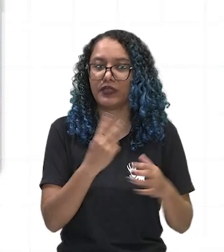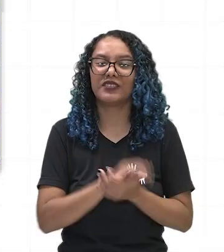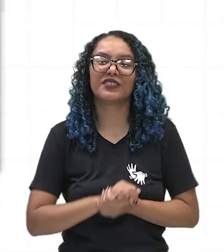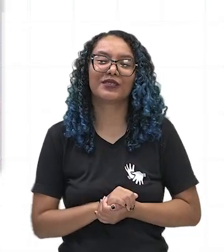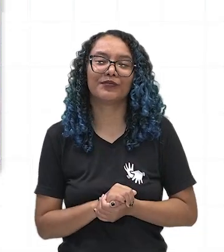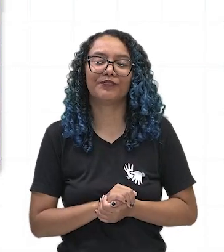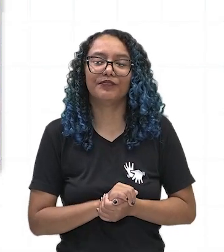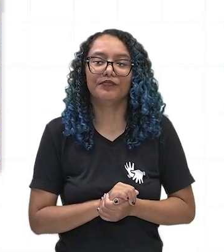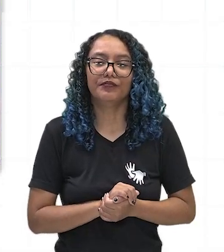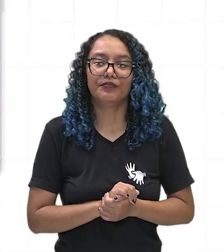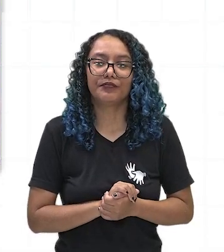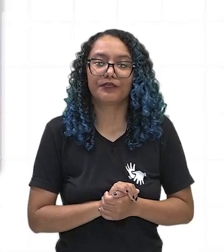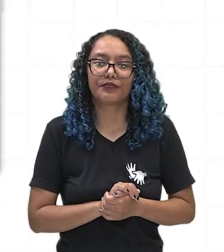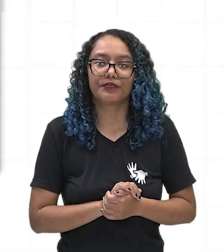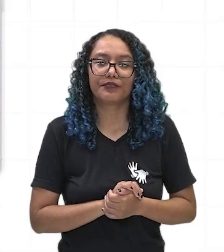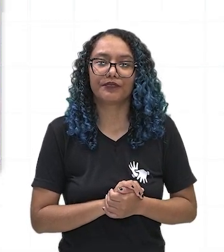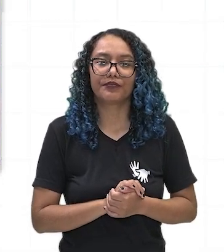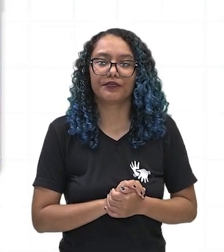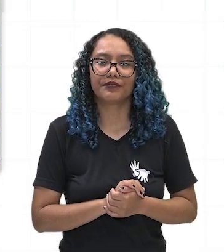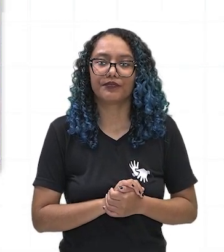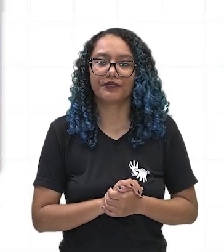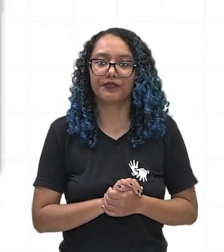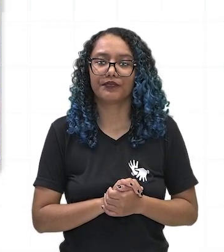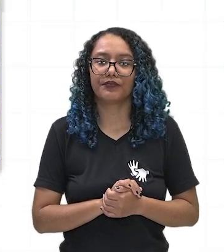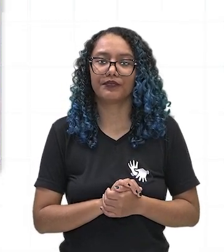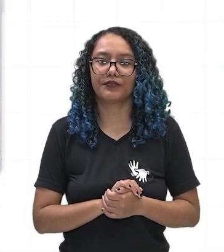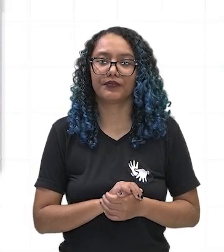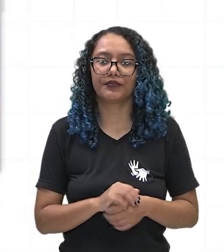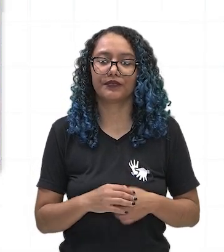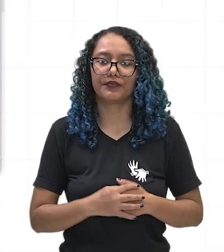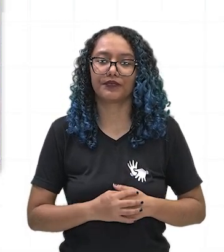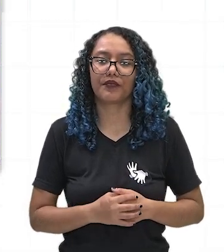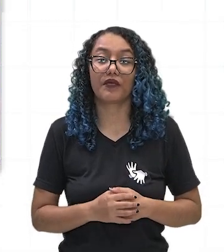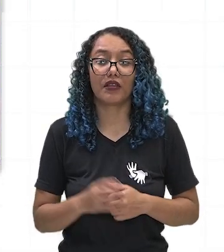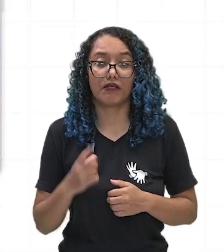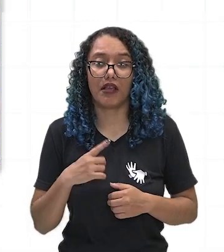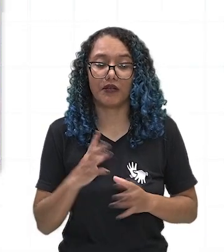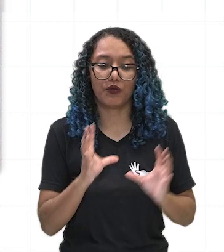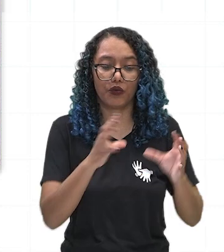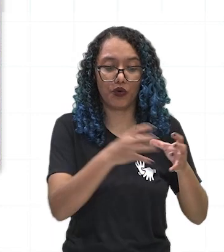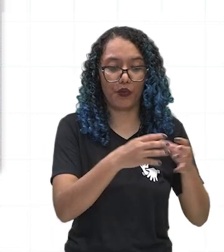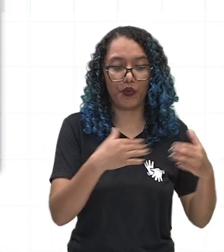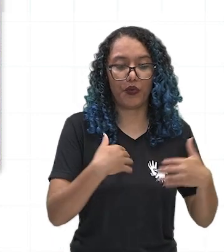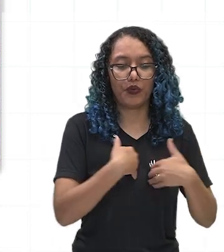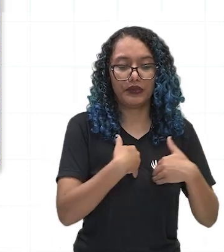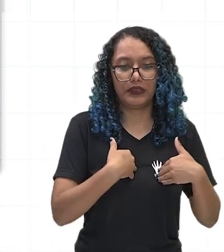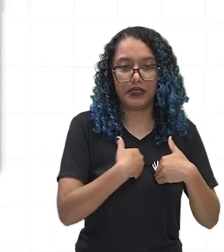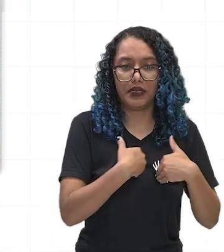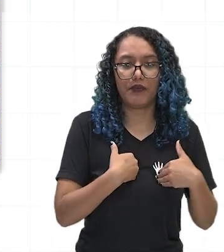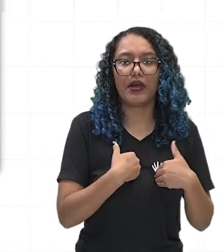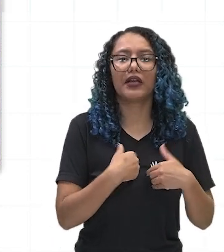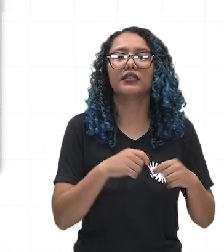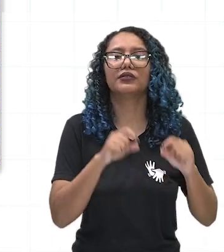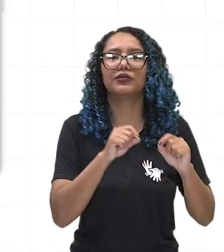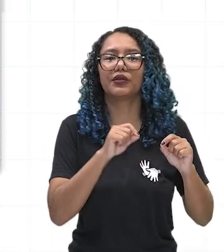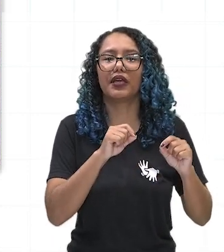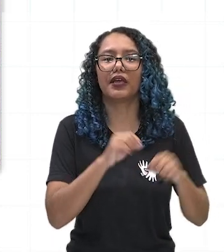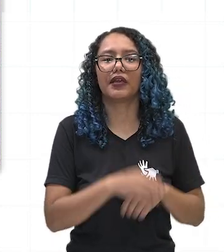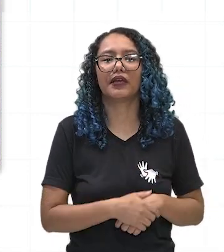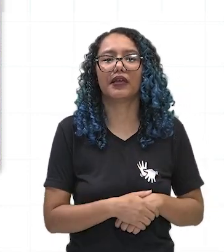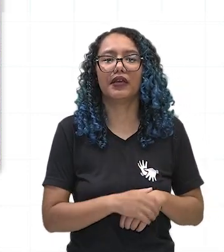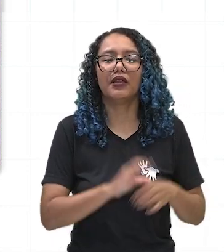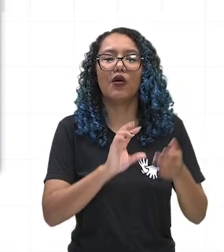agora. Bom, ele conseguiu classificar aí os seres vivos em animais, que são aqueles que se movem. Então